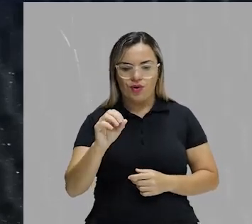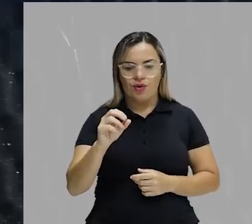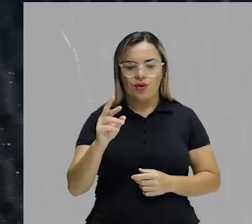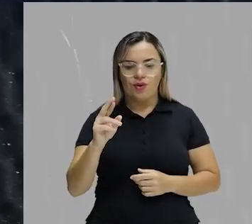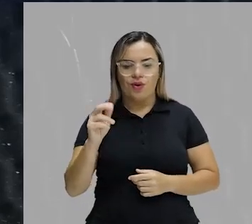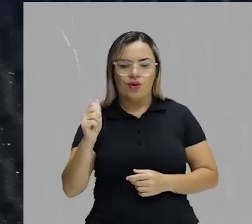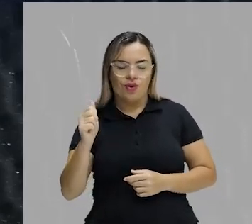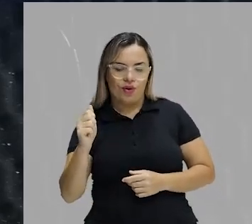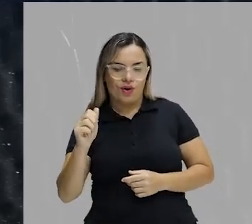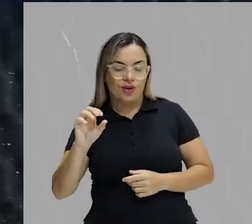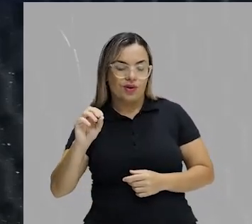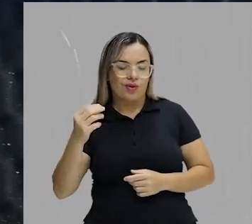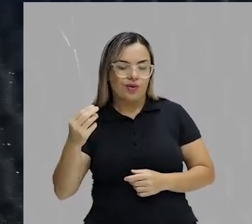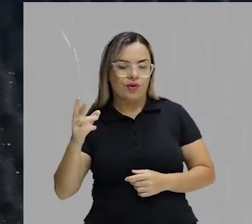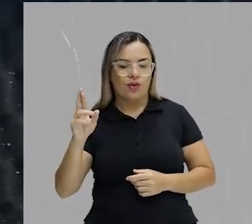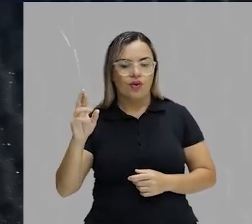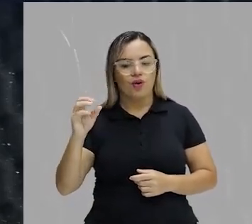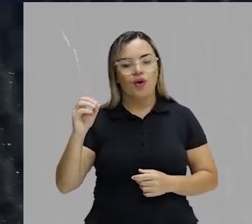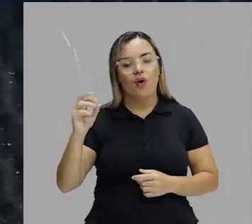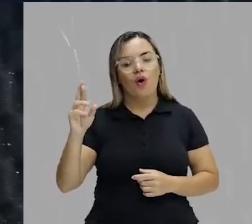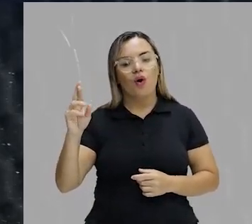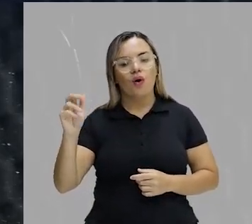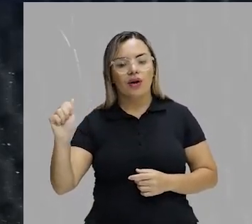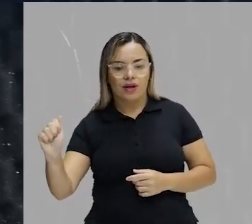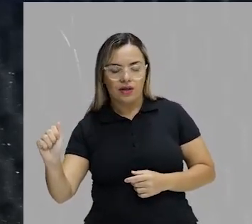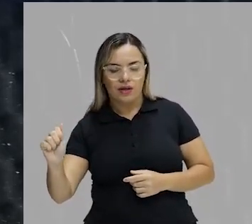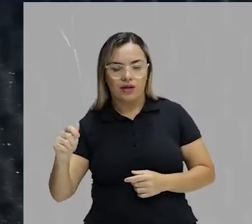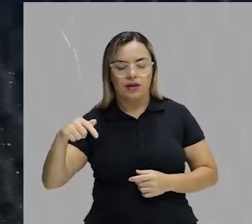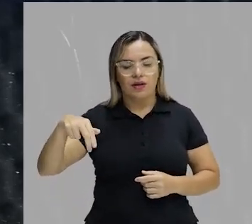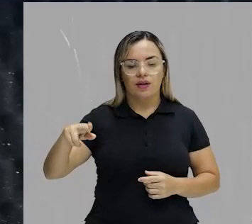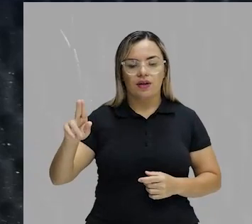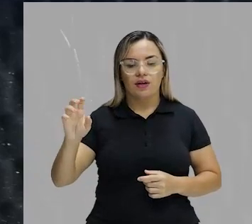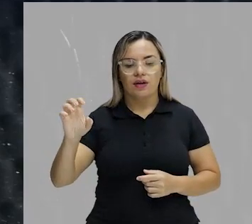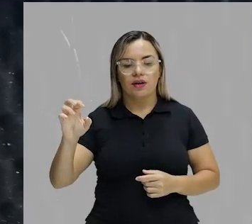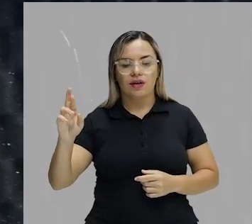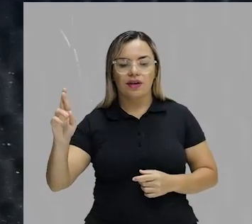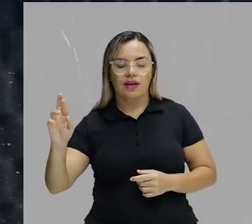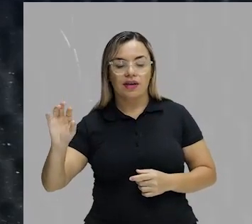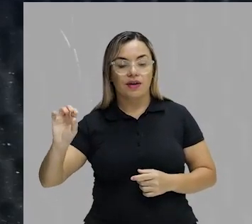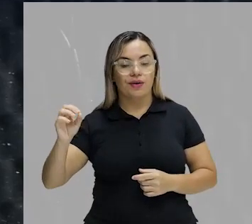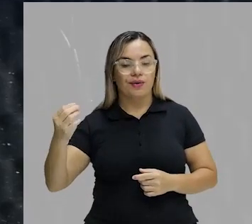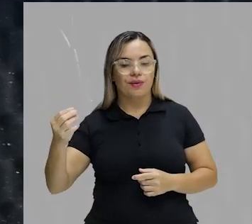ora, quer, seja. Elas podem vir junto. Eu poderia até colocar assim,